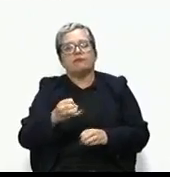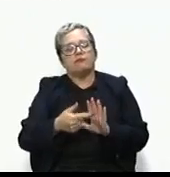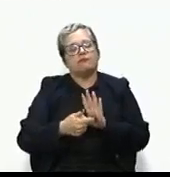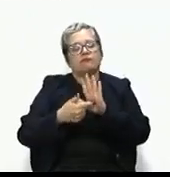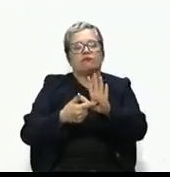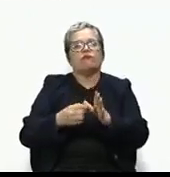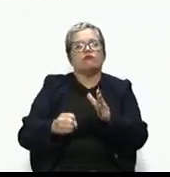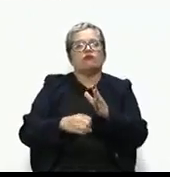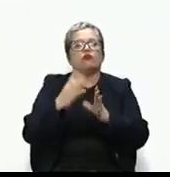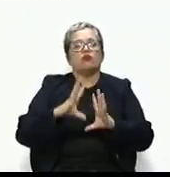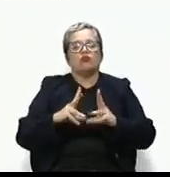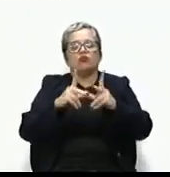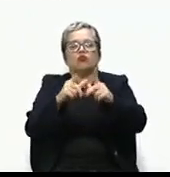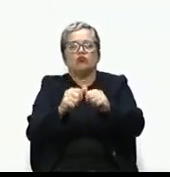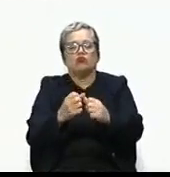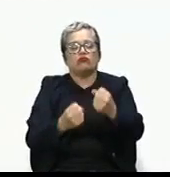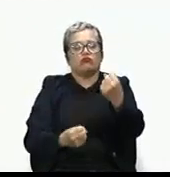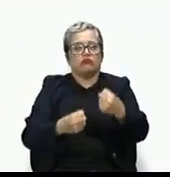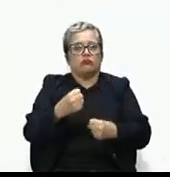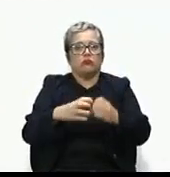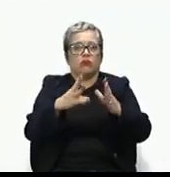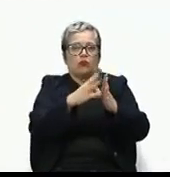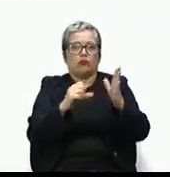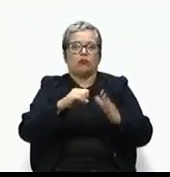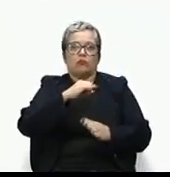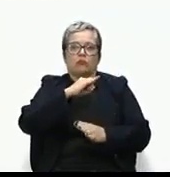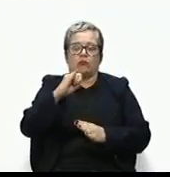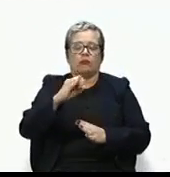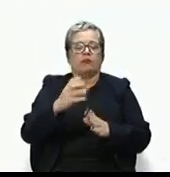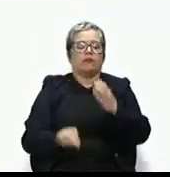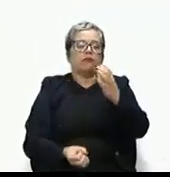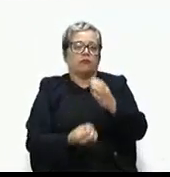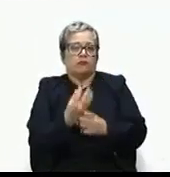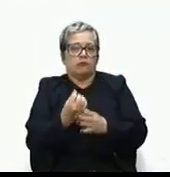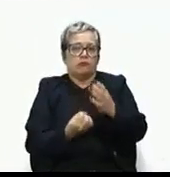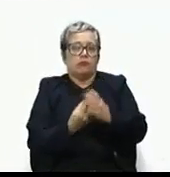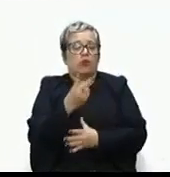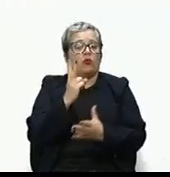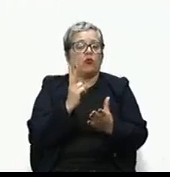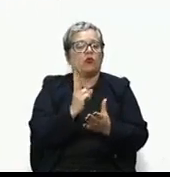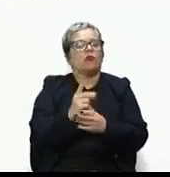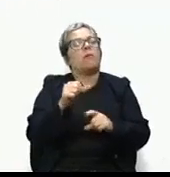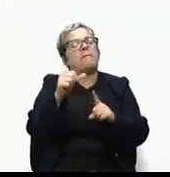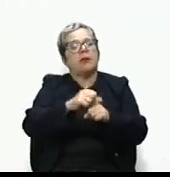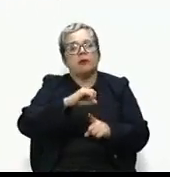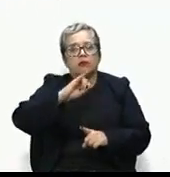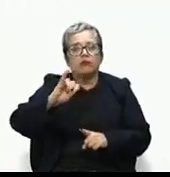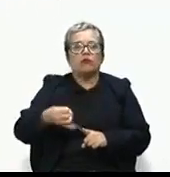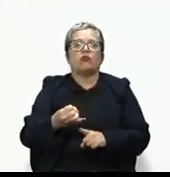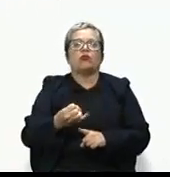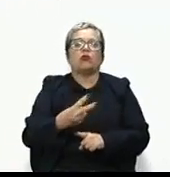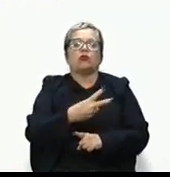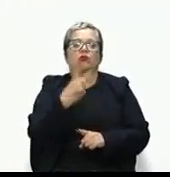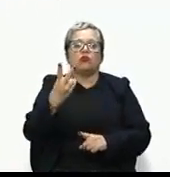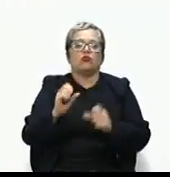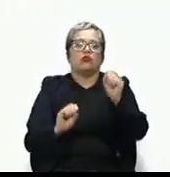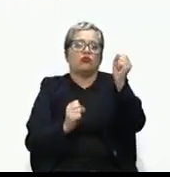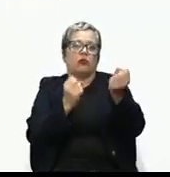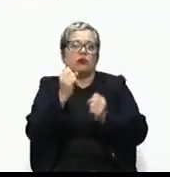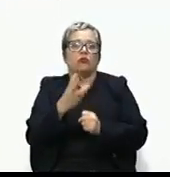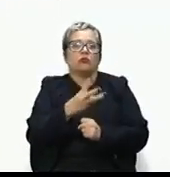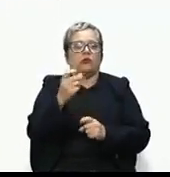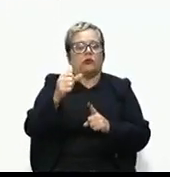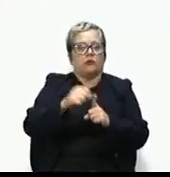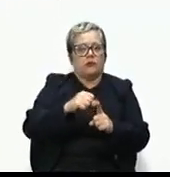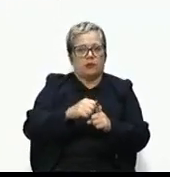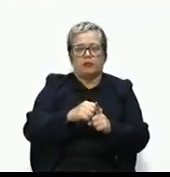indica o número total de carros do modelo I fabricados no mês J pelas 2 fábricas nos 3 meses